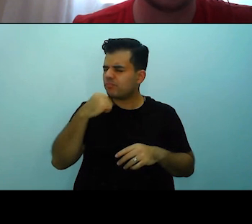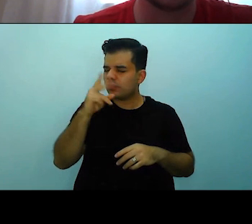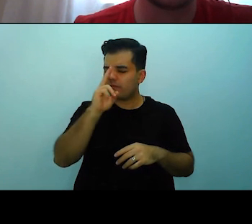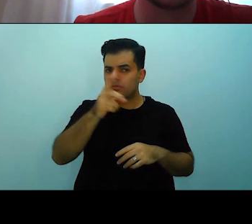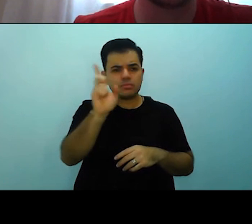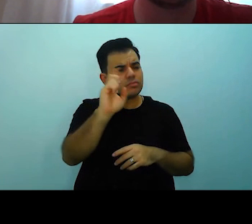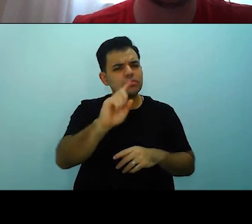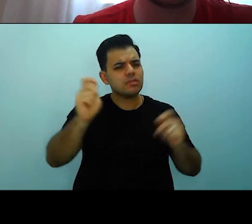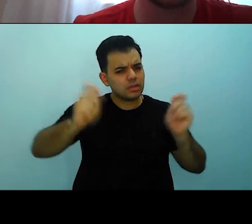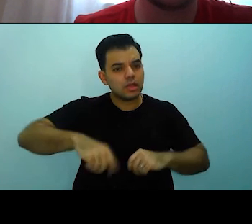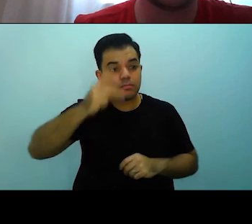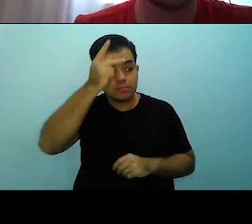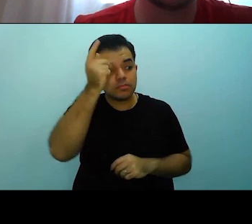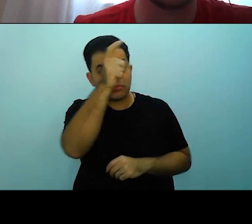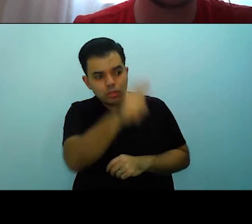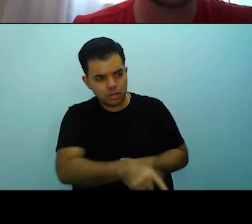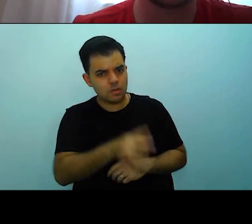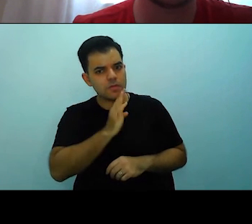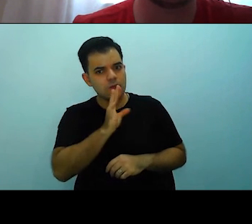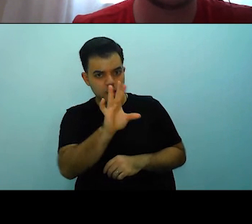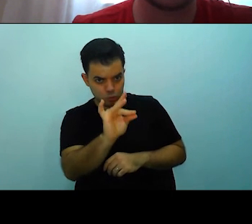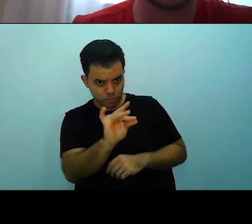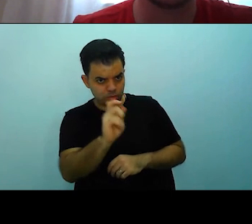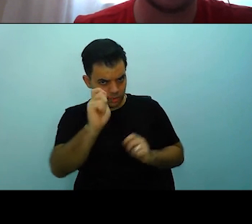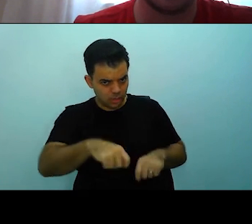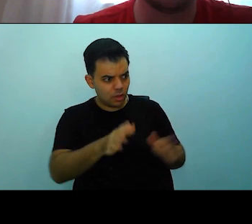que conheça, né, sobre automação e que também conheça sobre